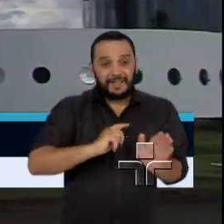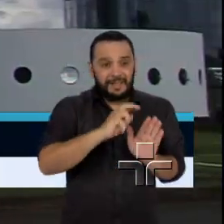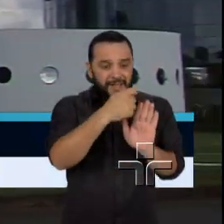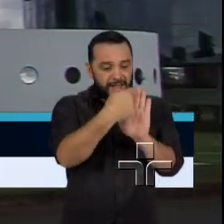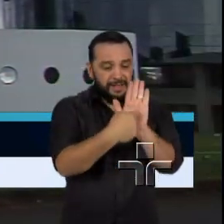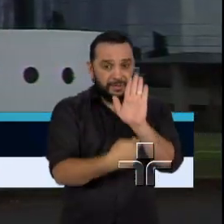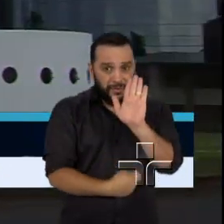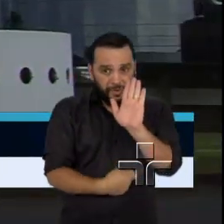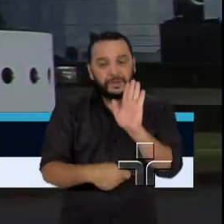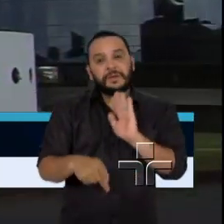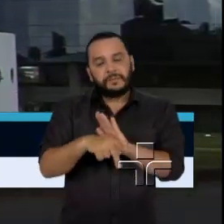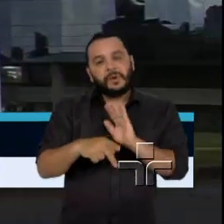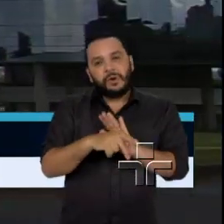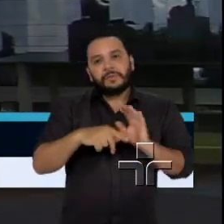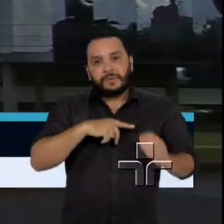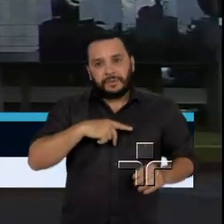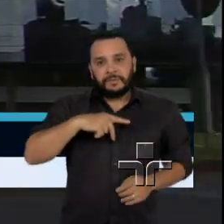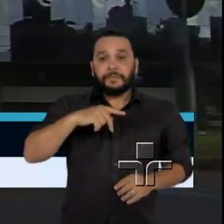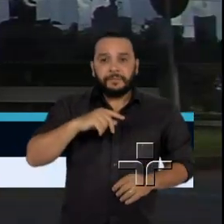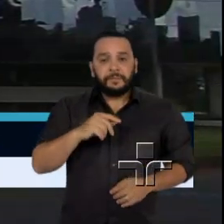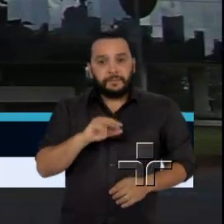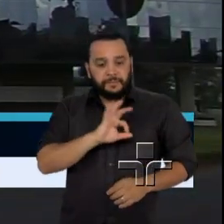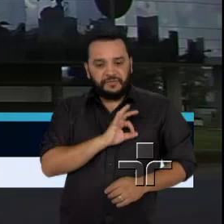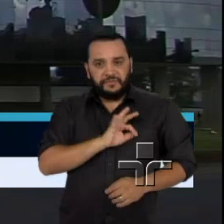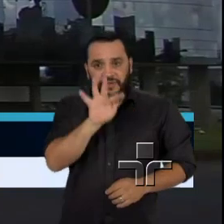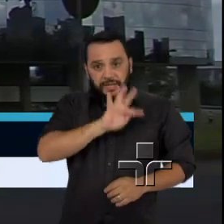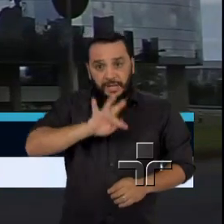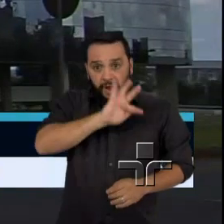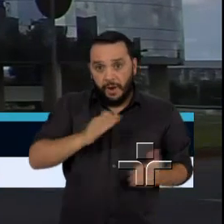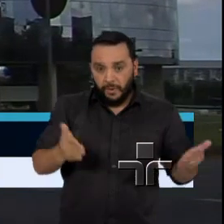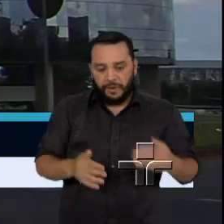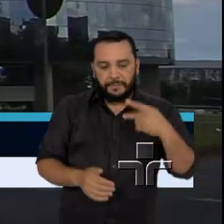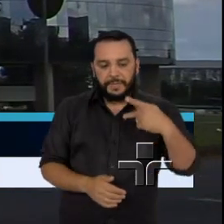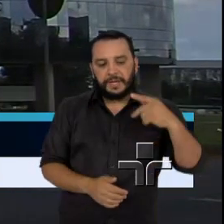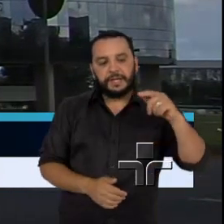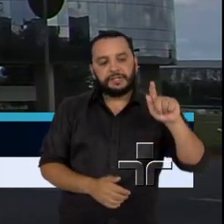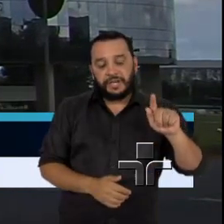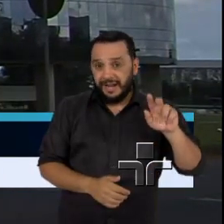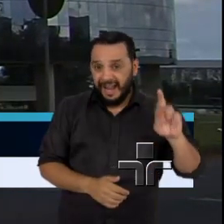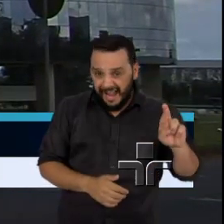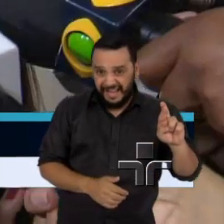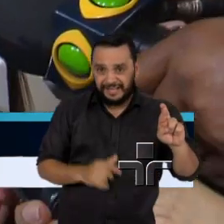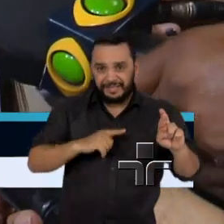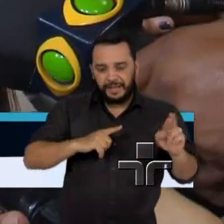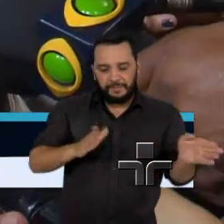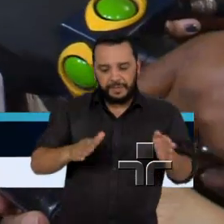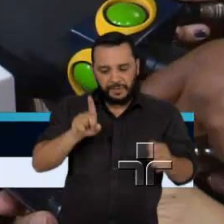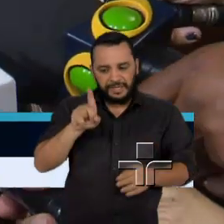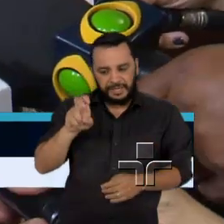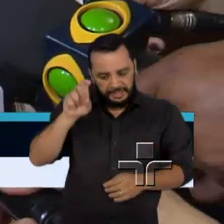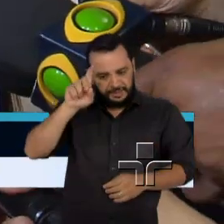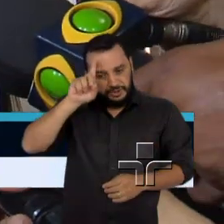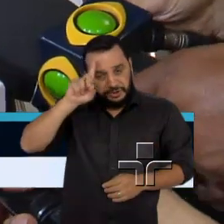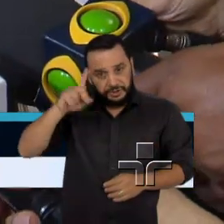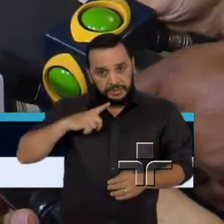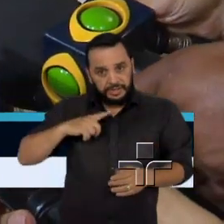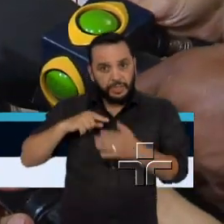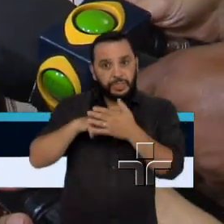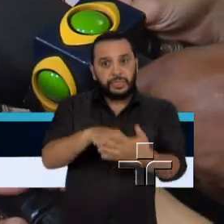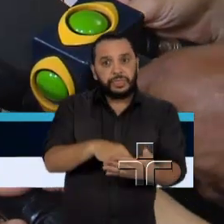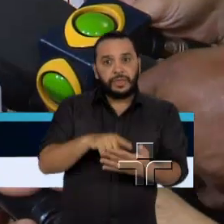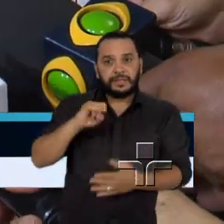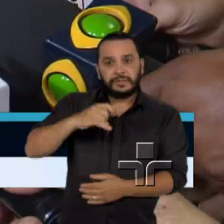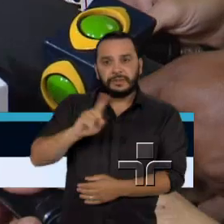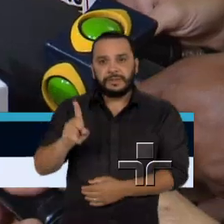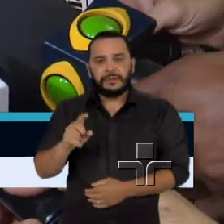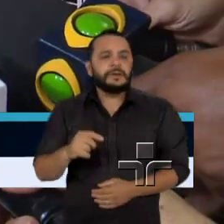a Procuradoria-Geral da República terá 15 dias para decidir se apresenta denúncia. A Polícia Federal ficou 2 anos e meio e não